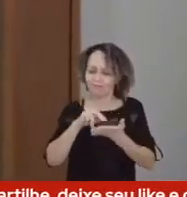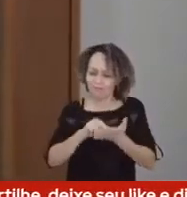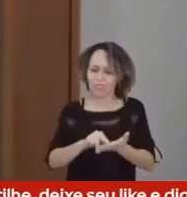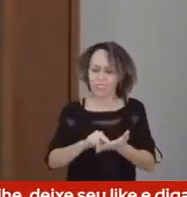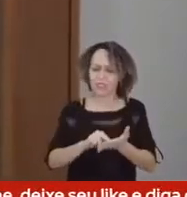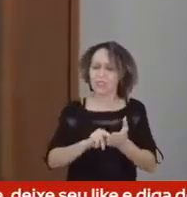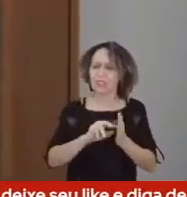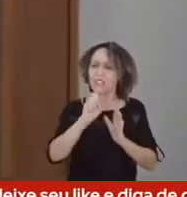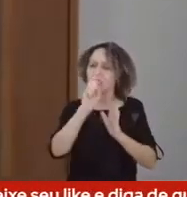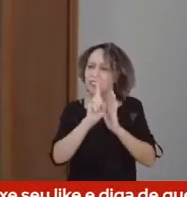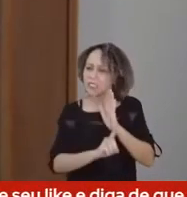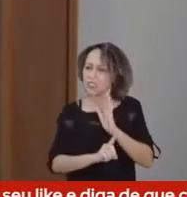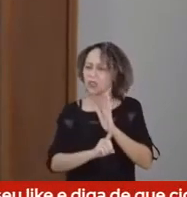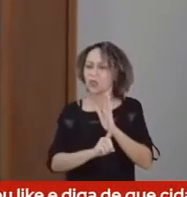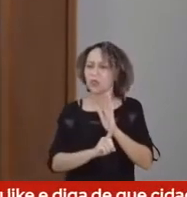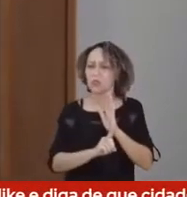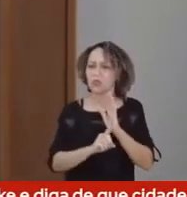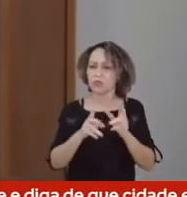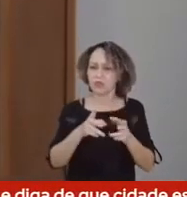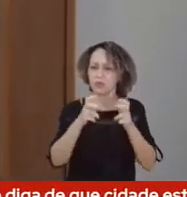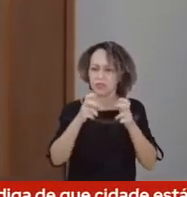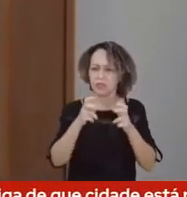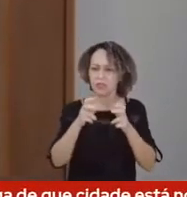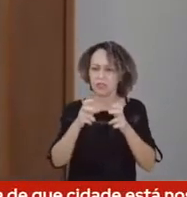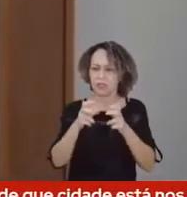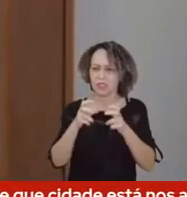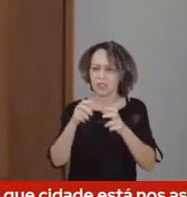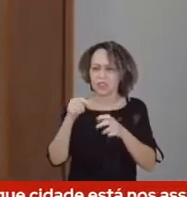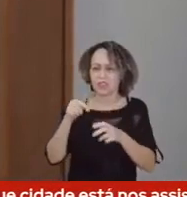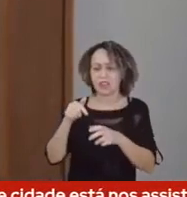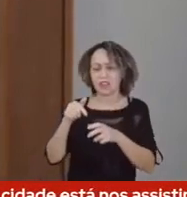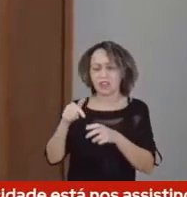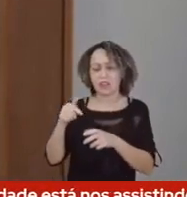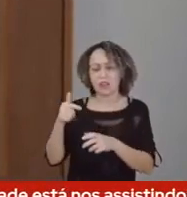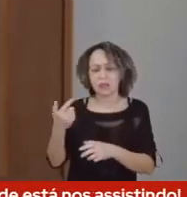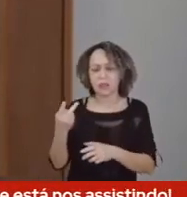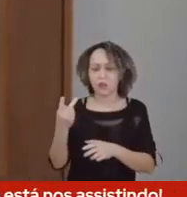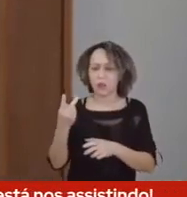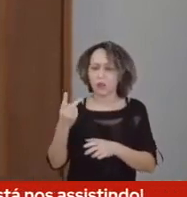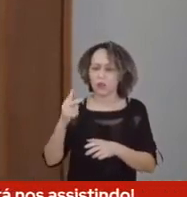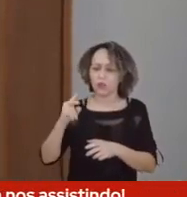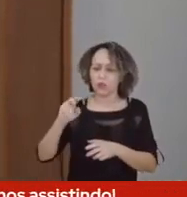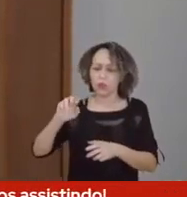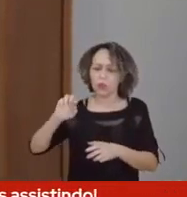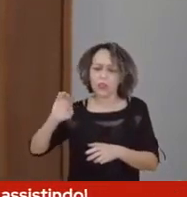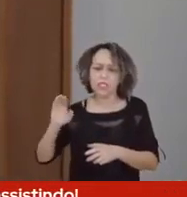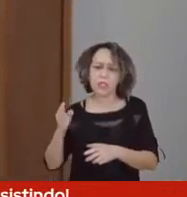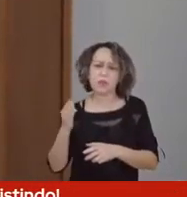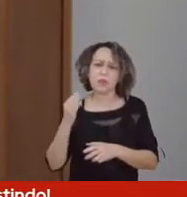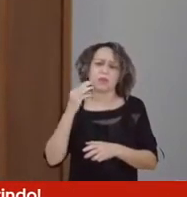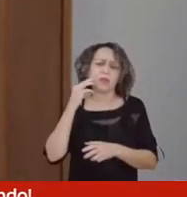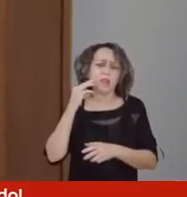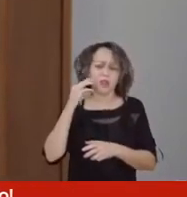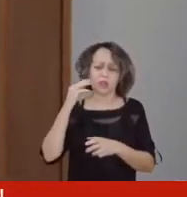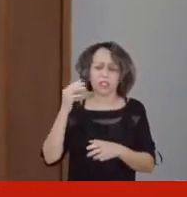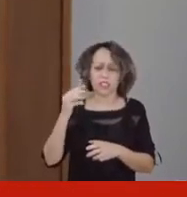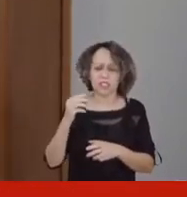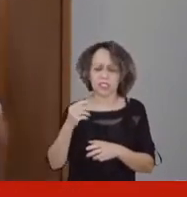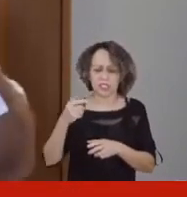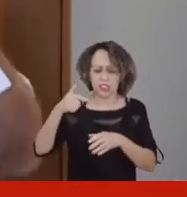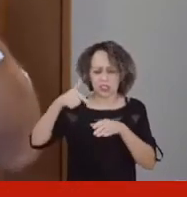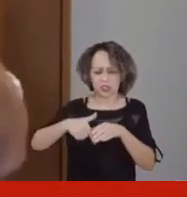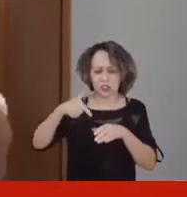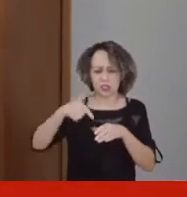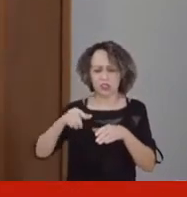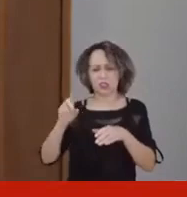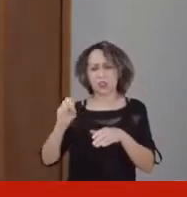custa US$2 milhões para ser perfurado. Os primeiros campos do pré-sal foram 160 milhões. Mas isso permitiu que a Petrobras